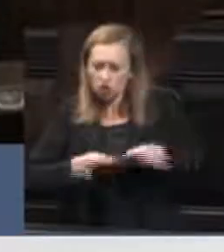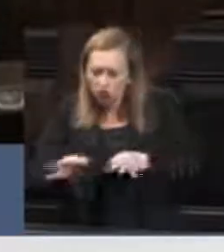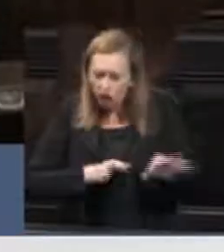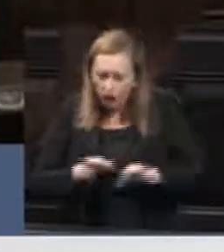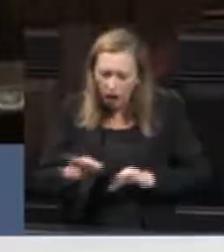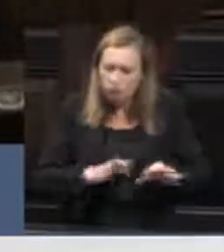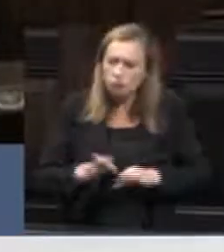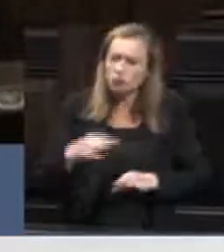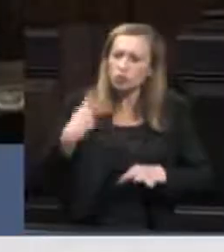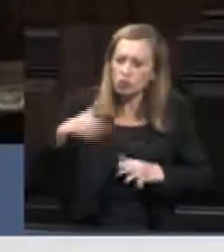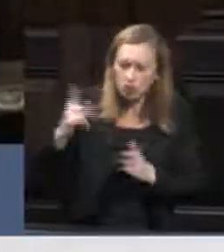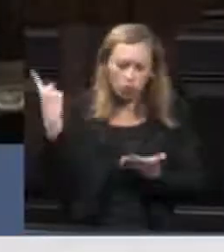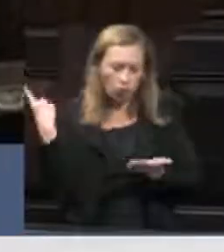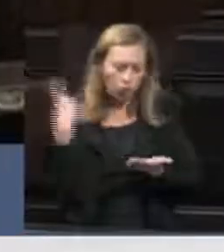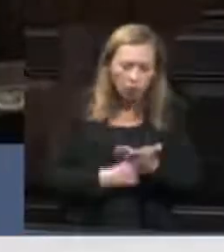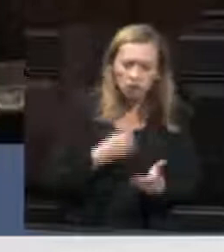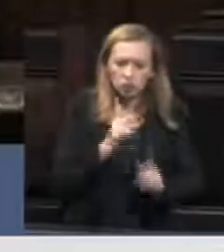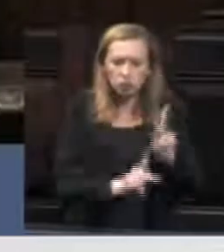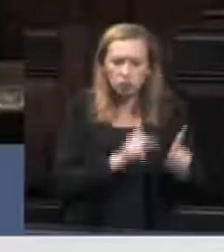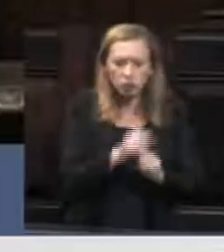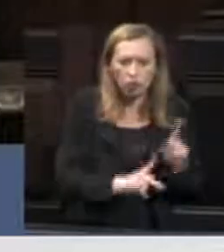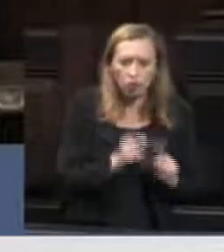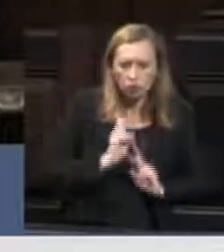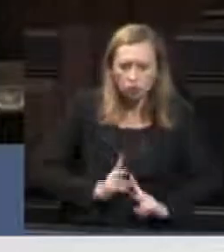seu compromisso com a sociedade. Para